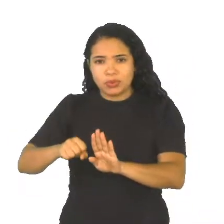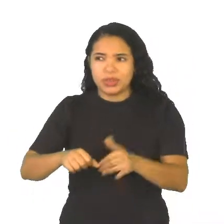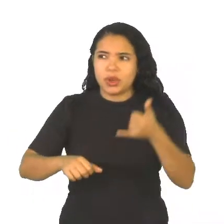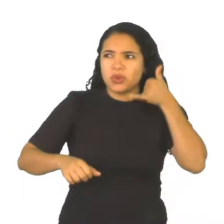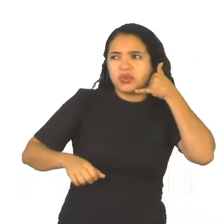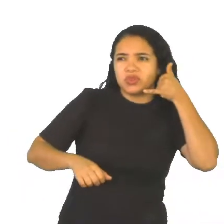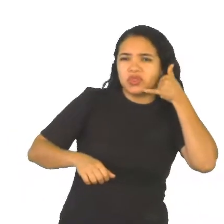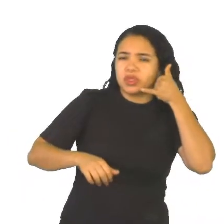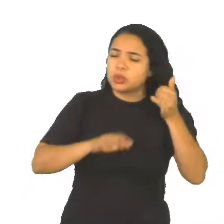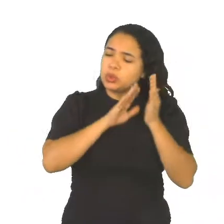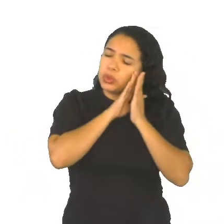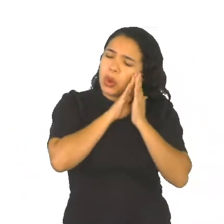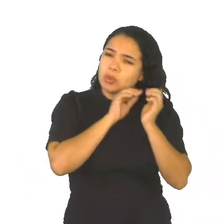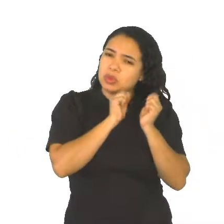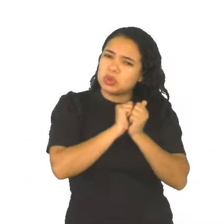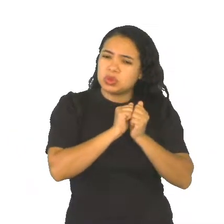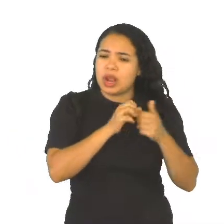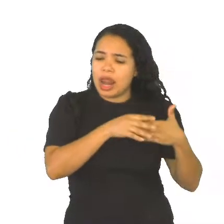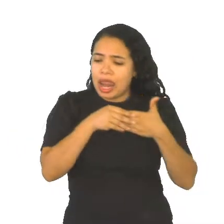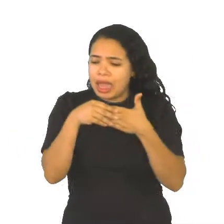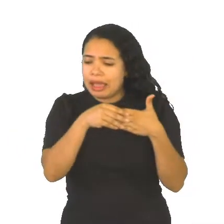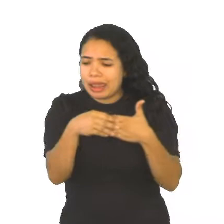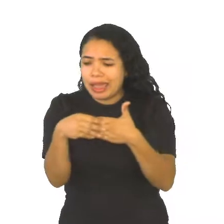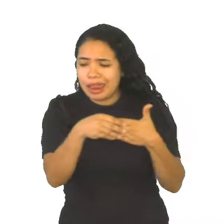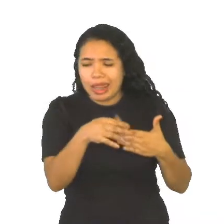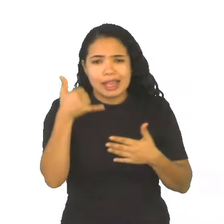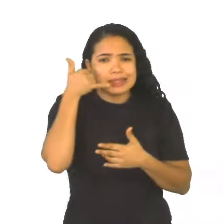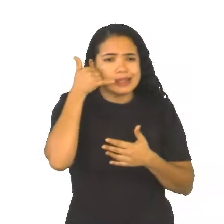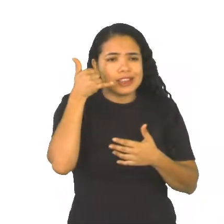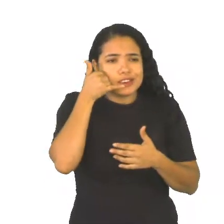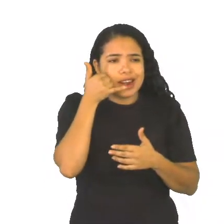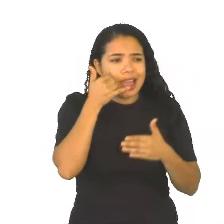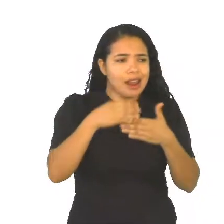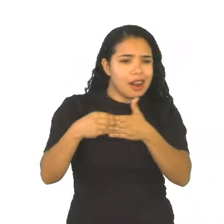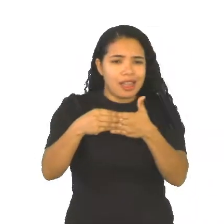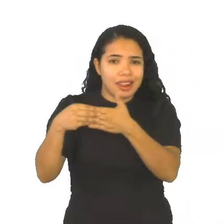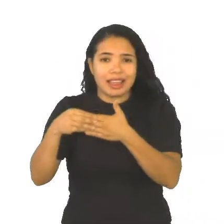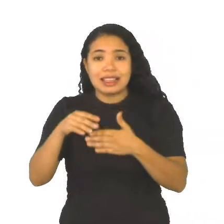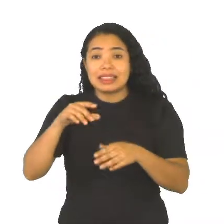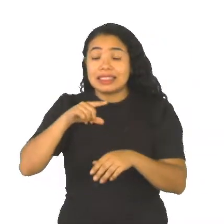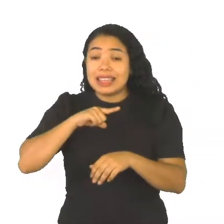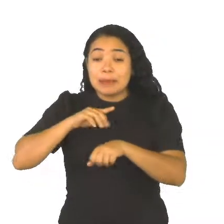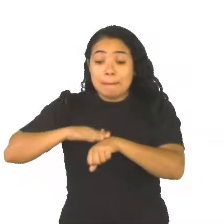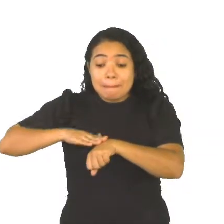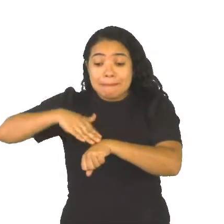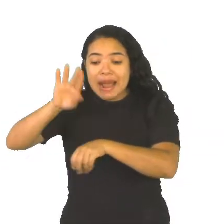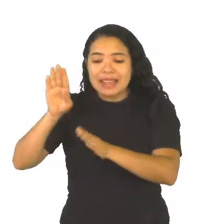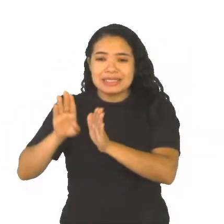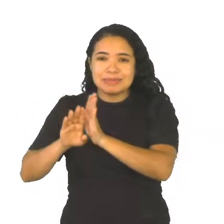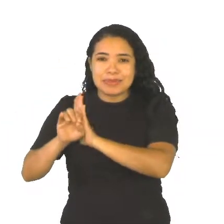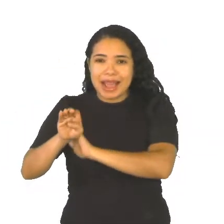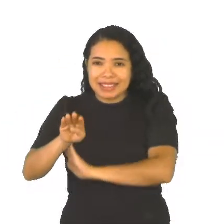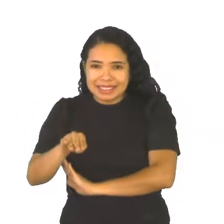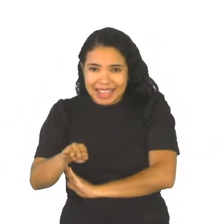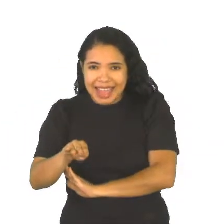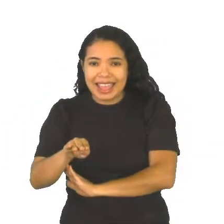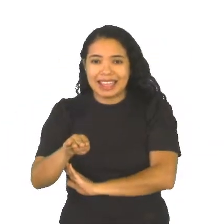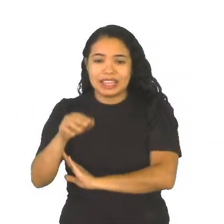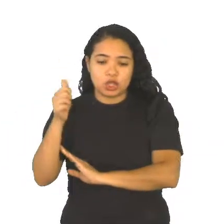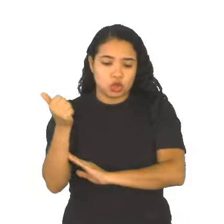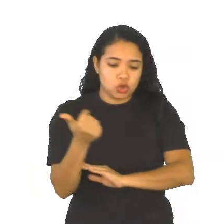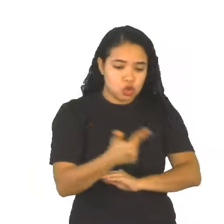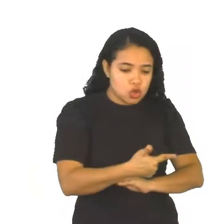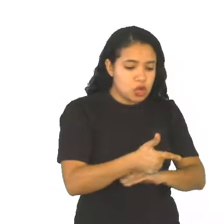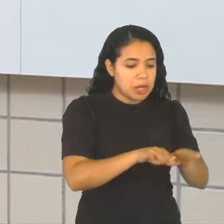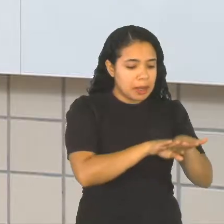gente dorme junto com ele, leva para todo lugar ali. E aí ele tem mais bactéria que um banheiro, que a maçaneta de uma porta, que uma mesa de um